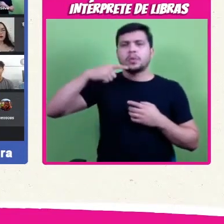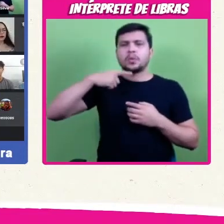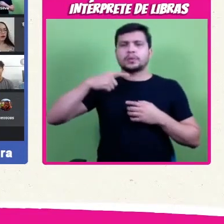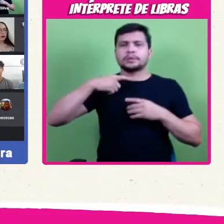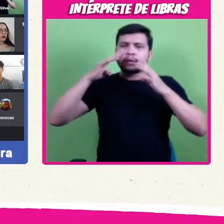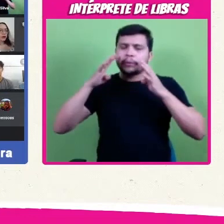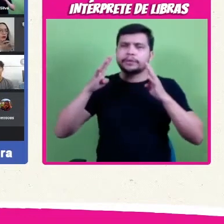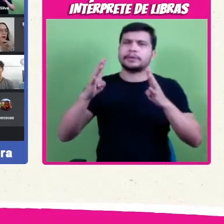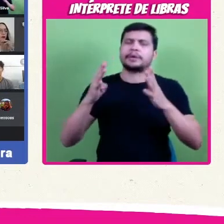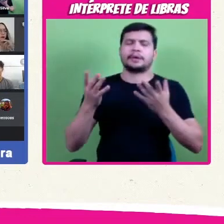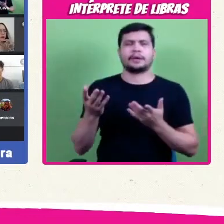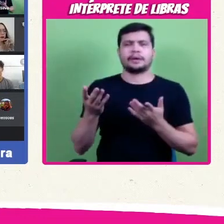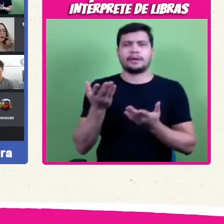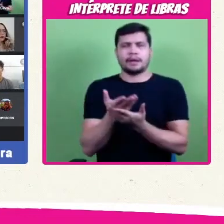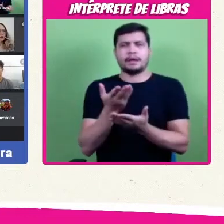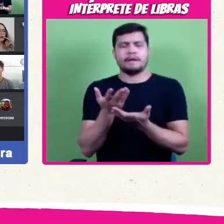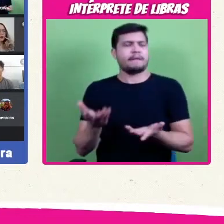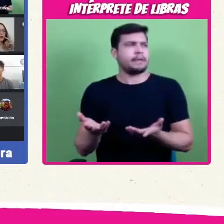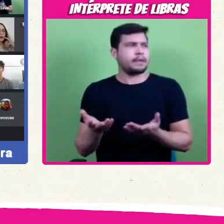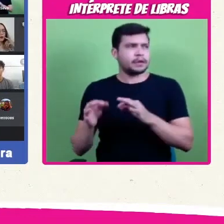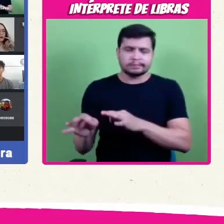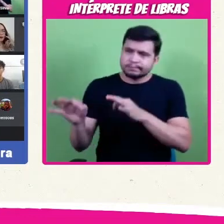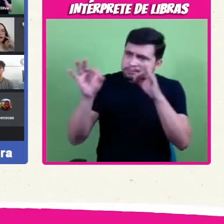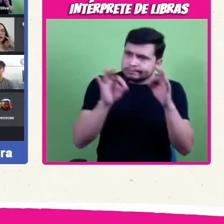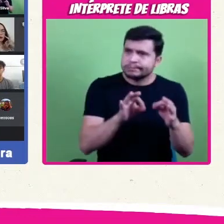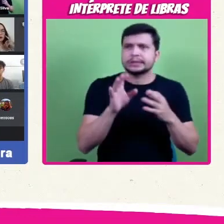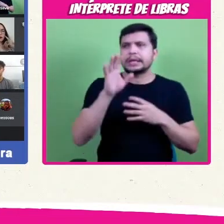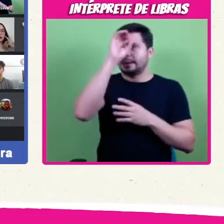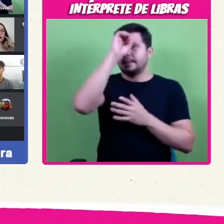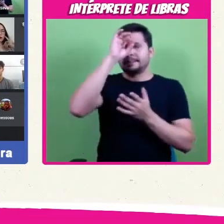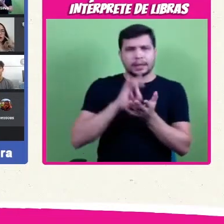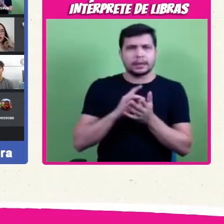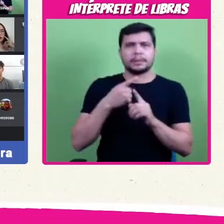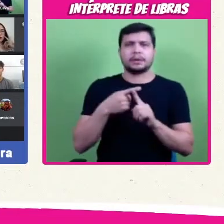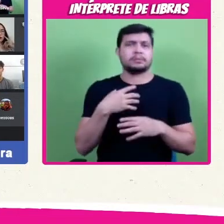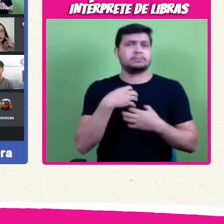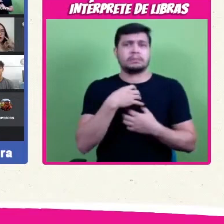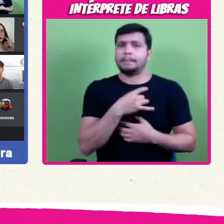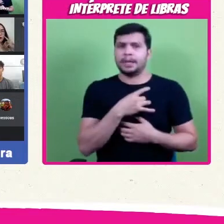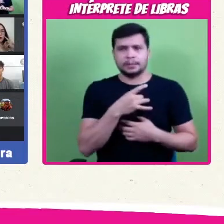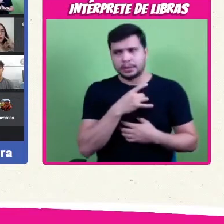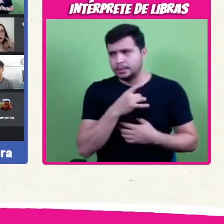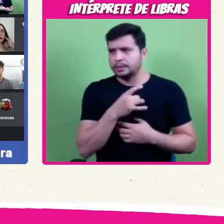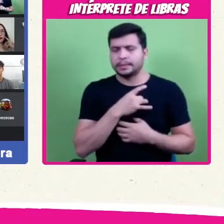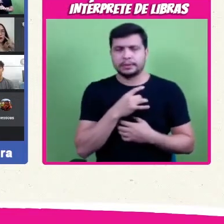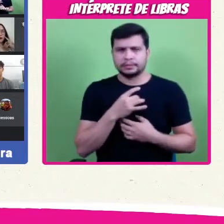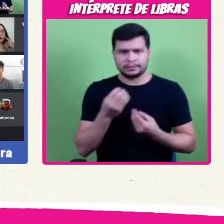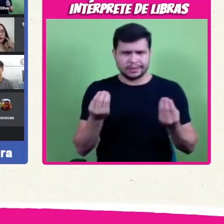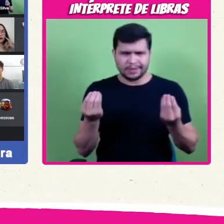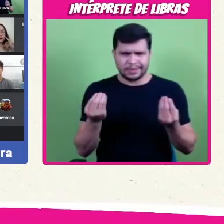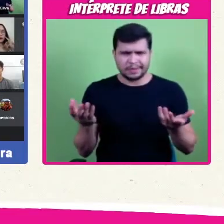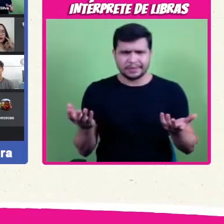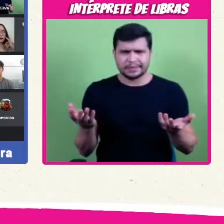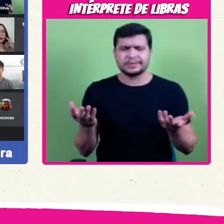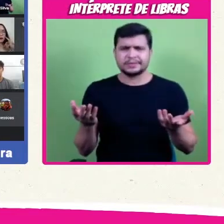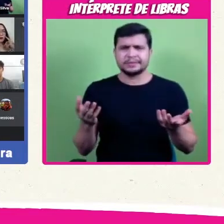consegue acompanhar aquele ritmo, se ela está com medo o tempo todo. Se ela está ali apertada, está indo no banheiro,